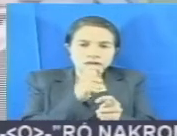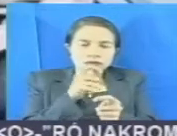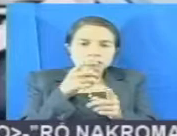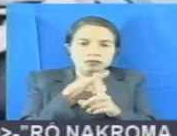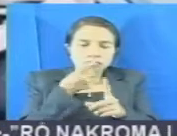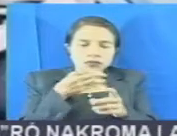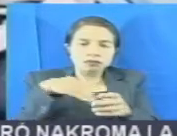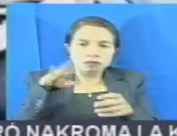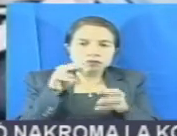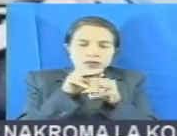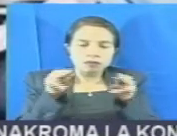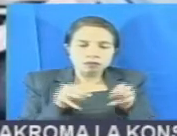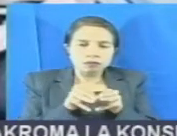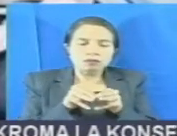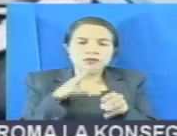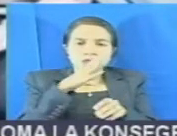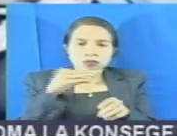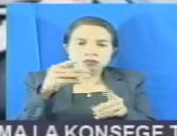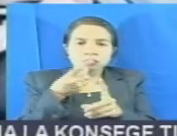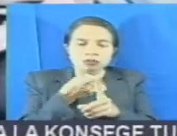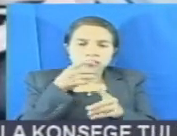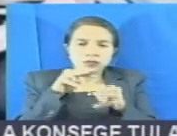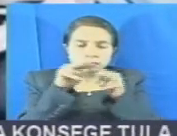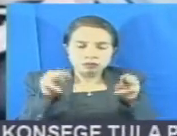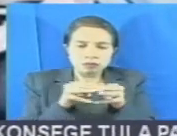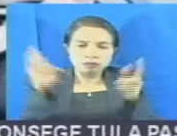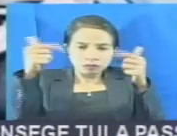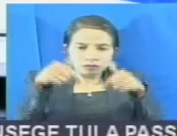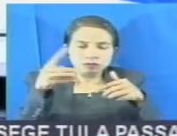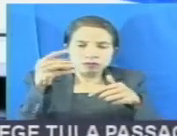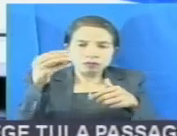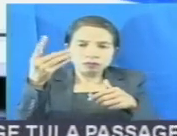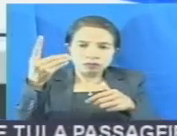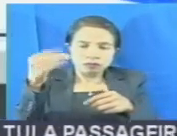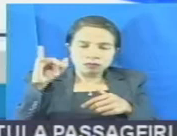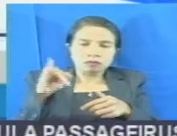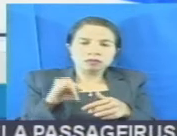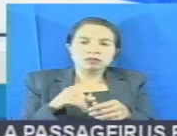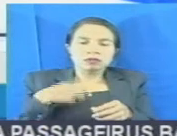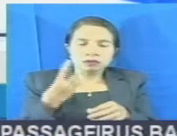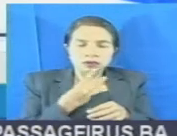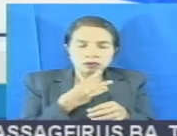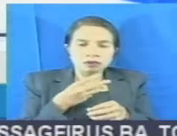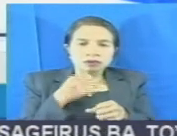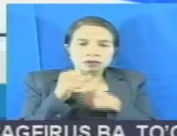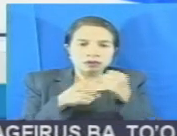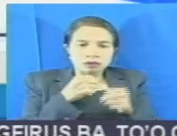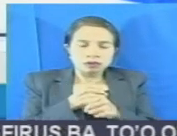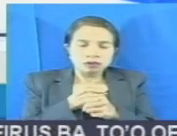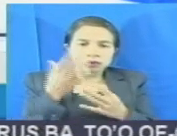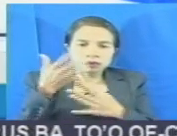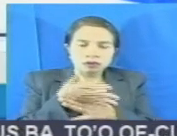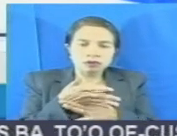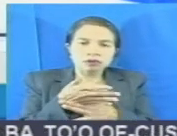município, não mais, ou se município mais Dili? Ok, de que. Ita, cada Tina, atu